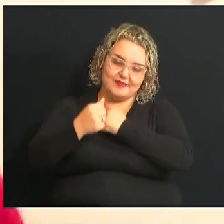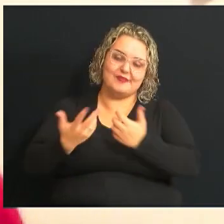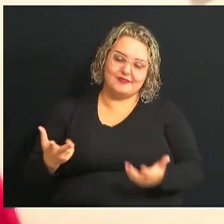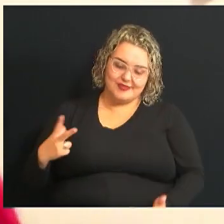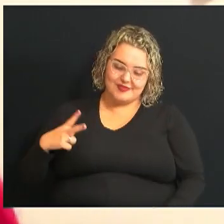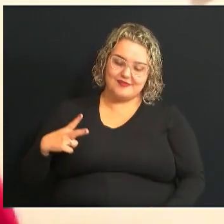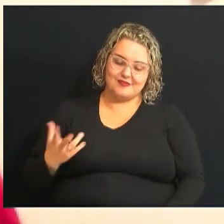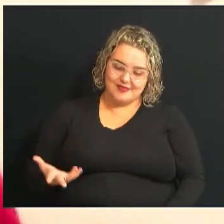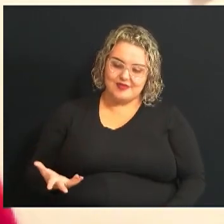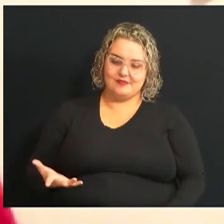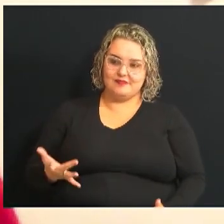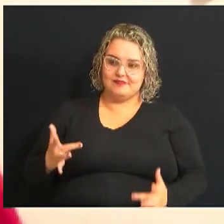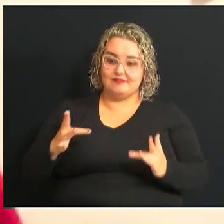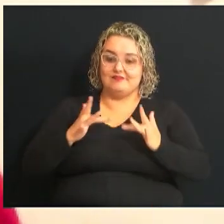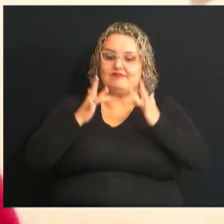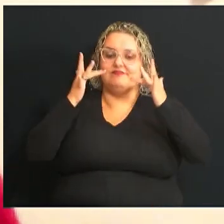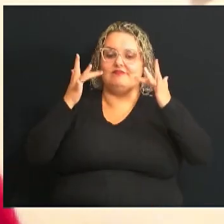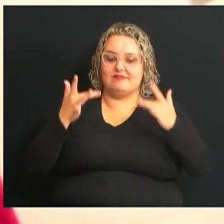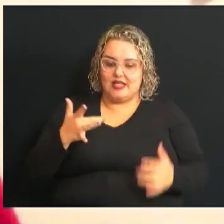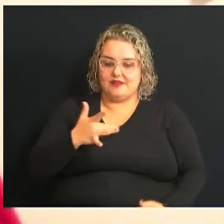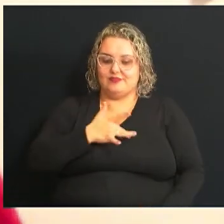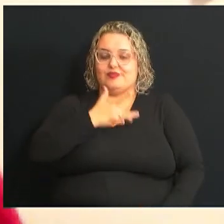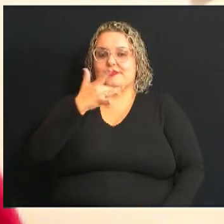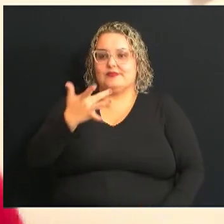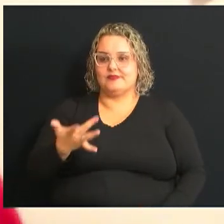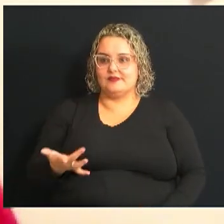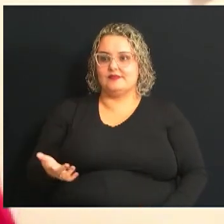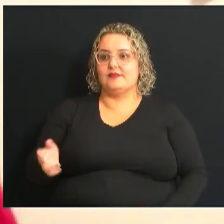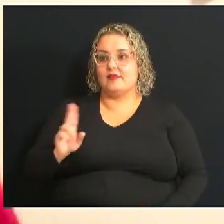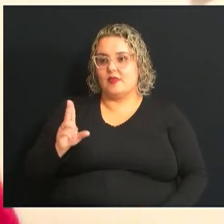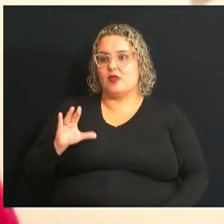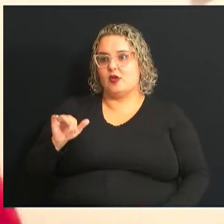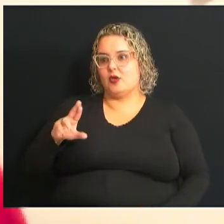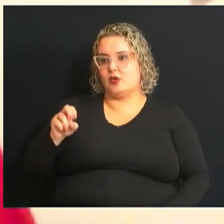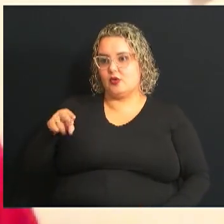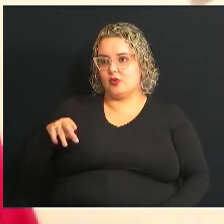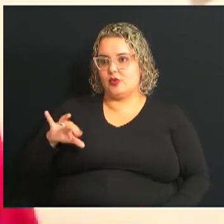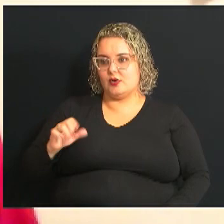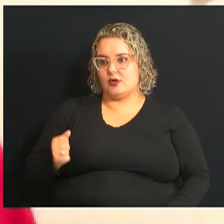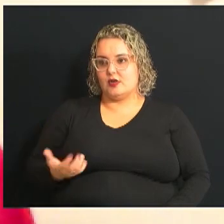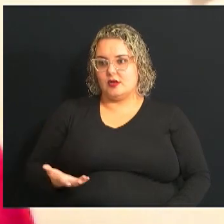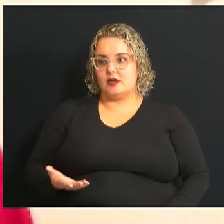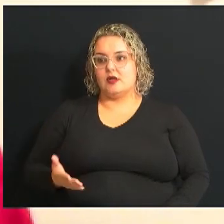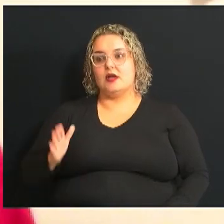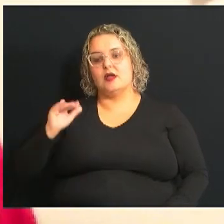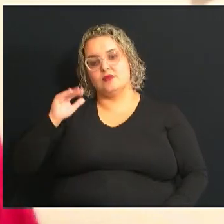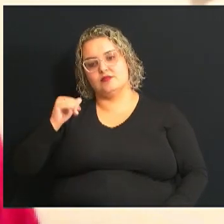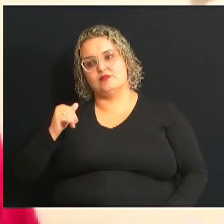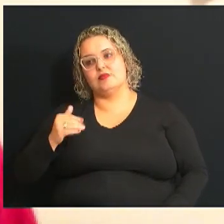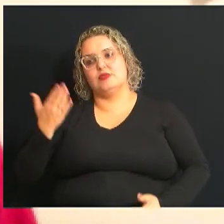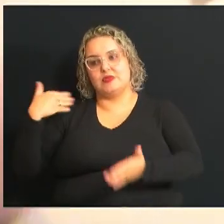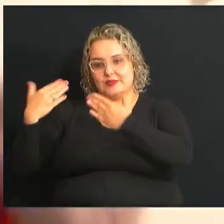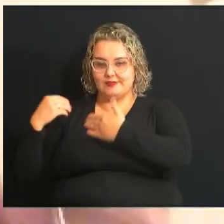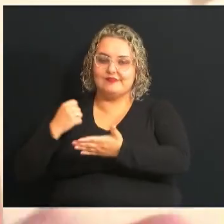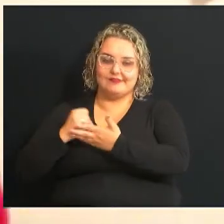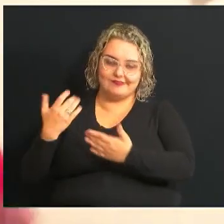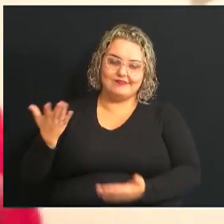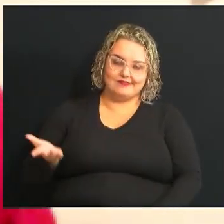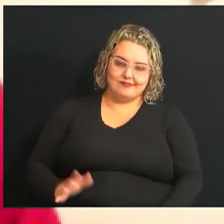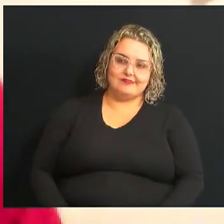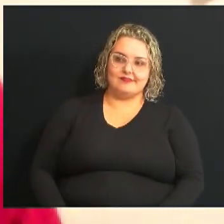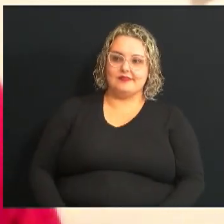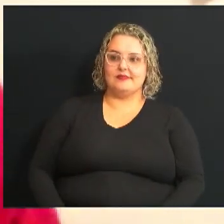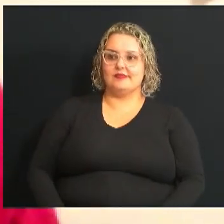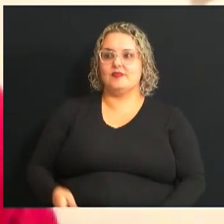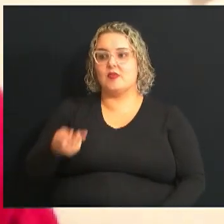é tocante, né? E ele é o nome de uma crônica que chama Despedida de Quem Fui, que é onde eu relato isso que eu